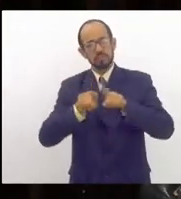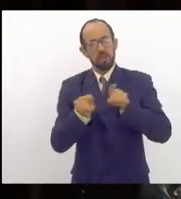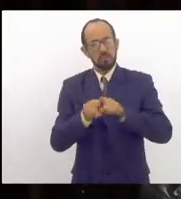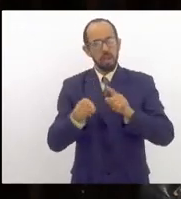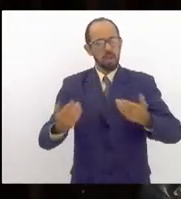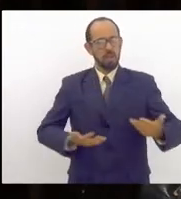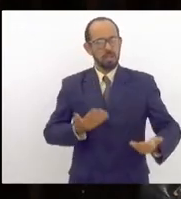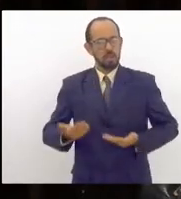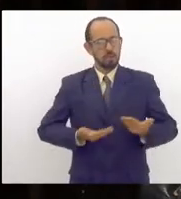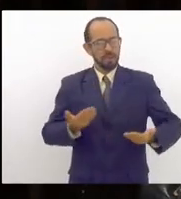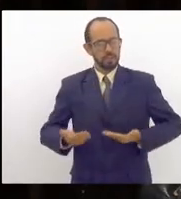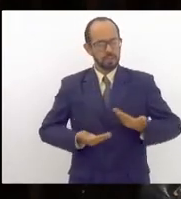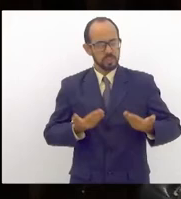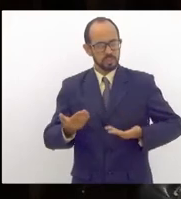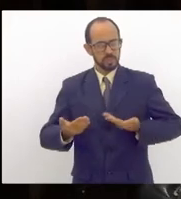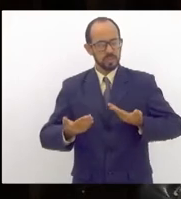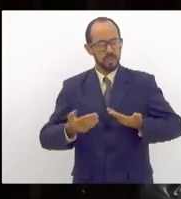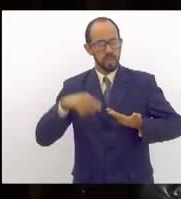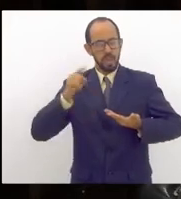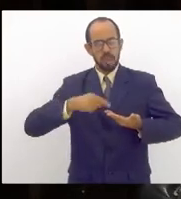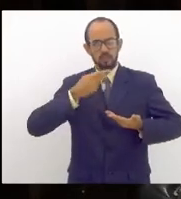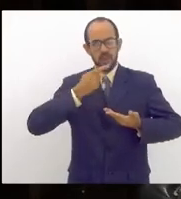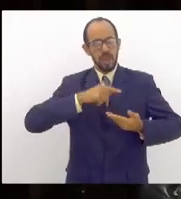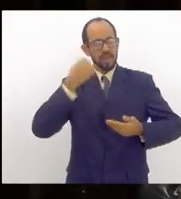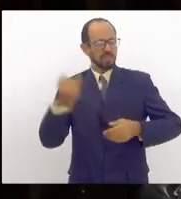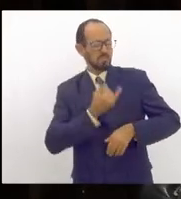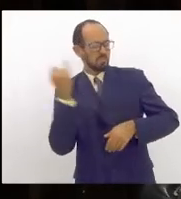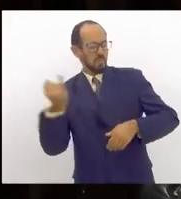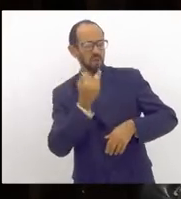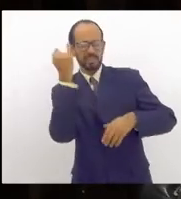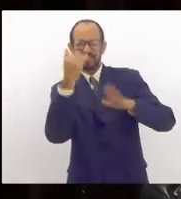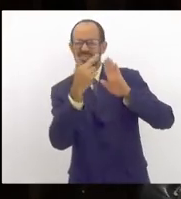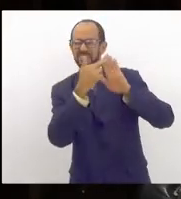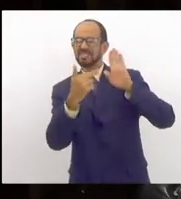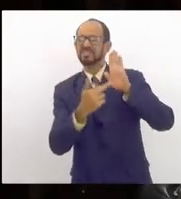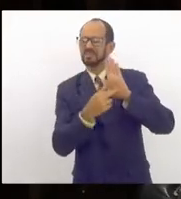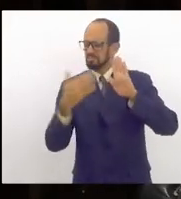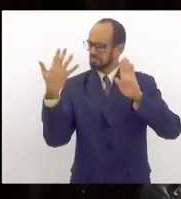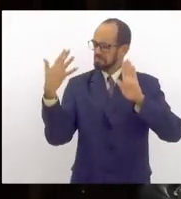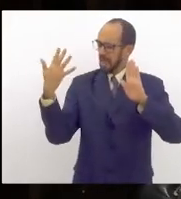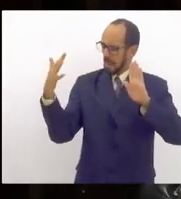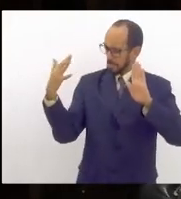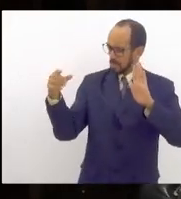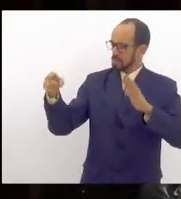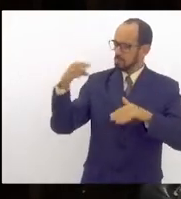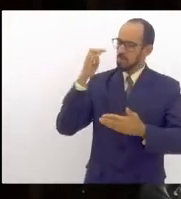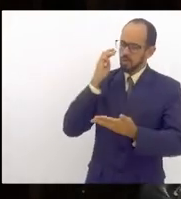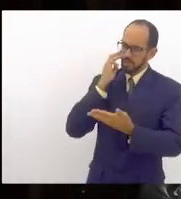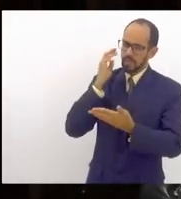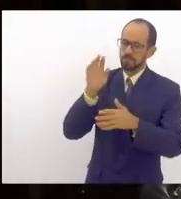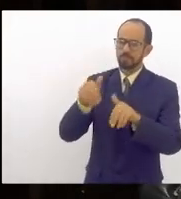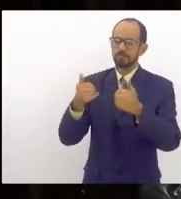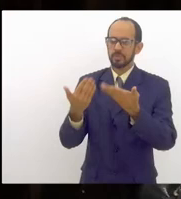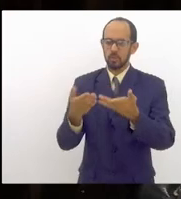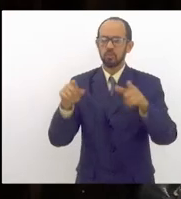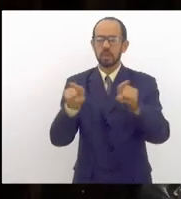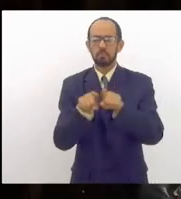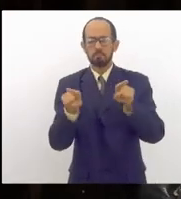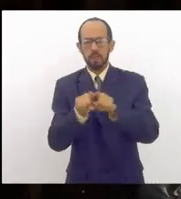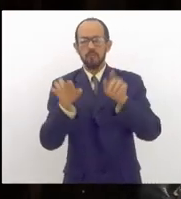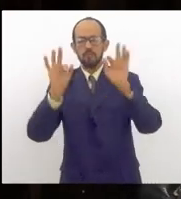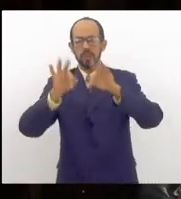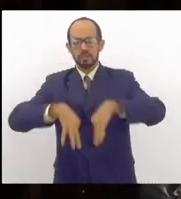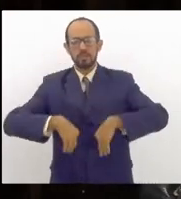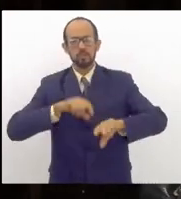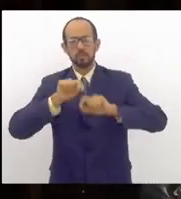saudar que a importância desse recorte do relatório e dizer Mônica terminando que acho que a gente tem que aqui também